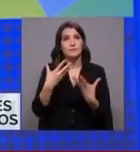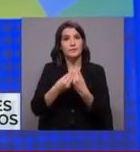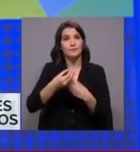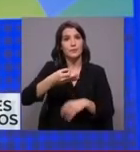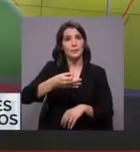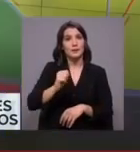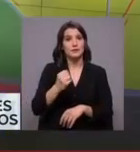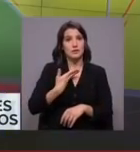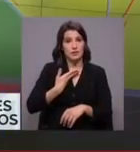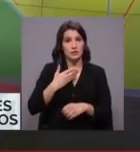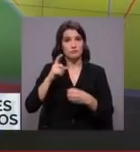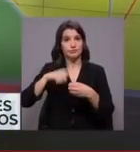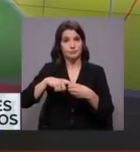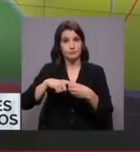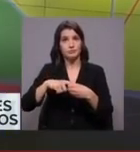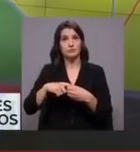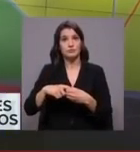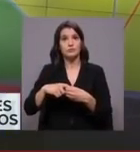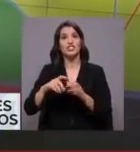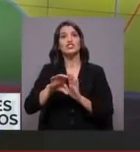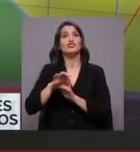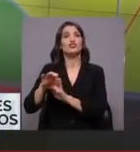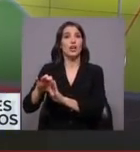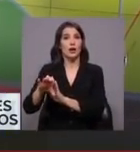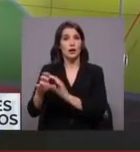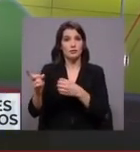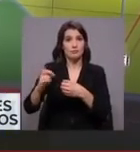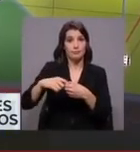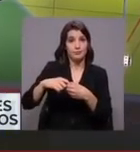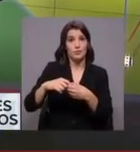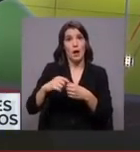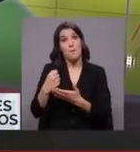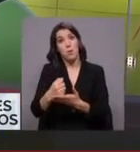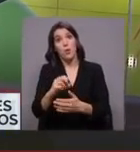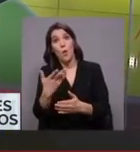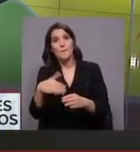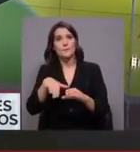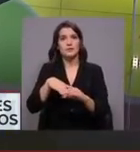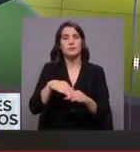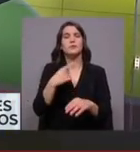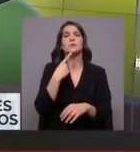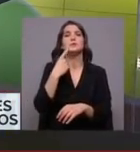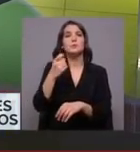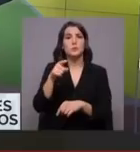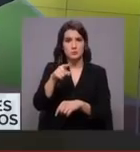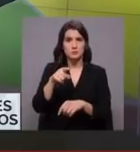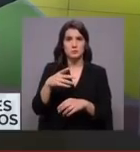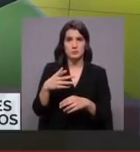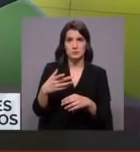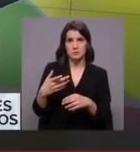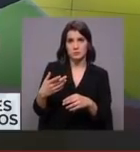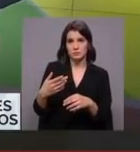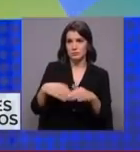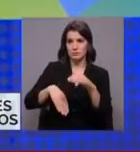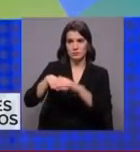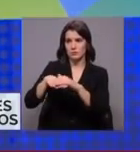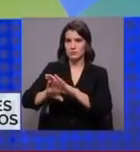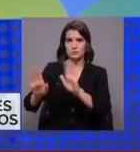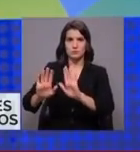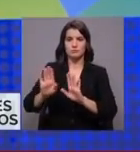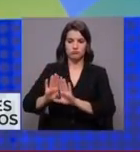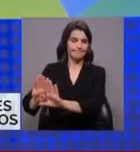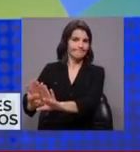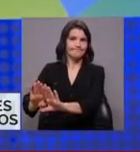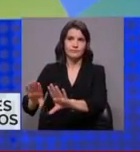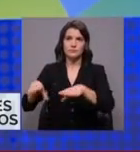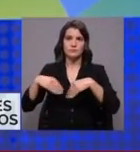PSD é apoiado pelo Chega ou com participação do chega eu pergunto a se isso é sua linha vermelha agora não